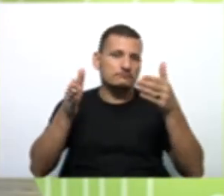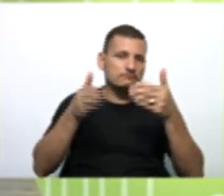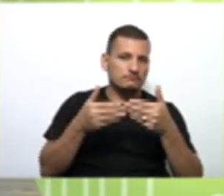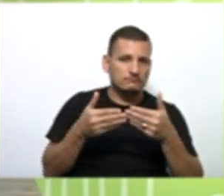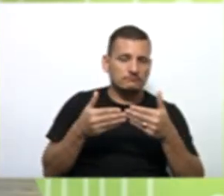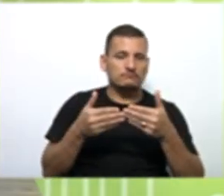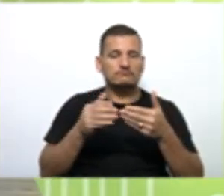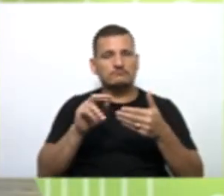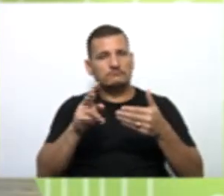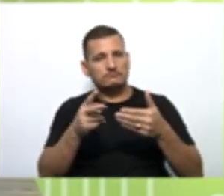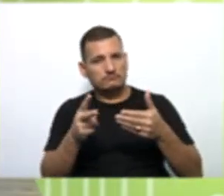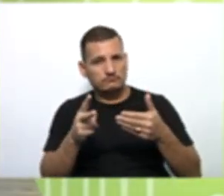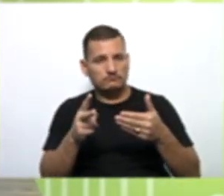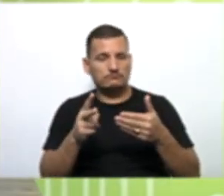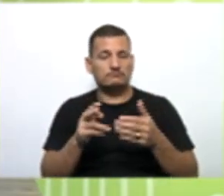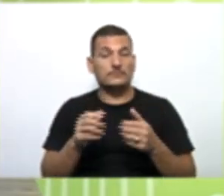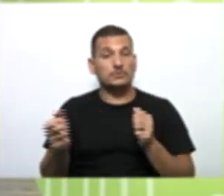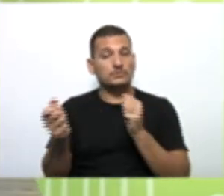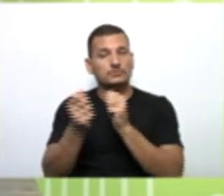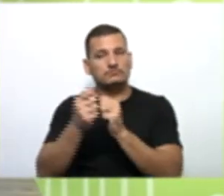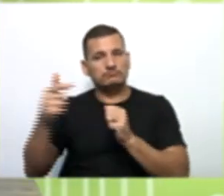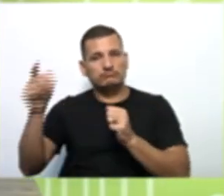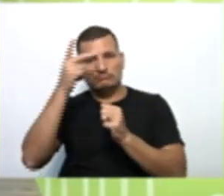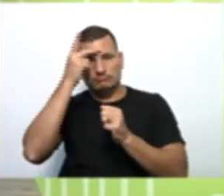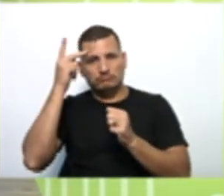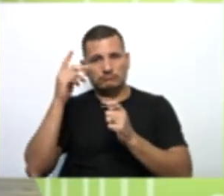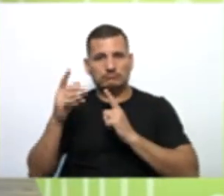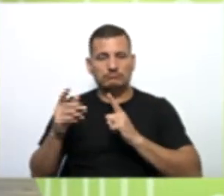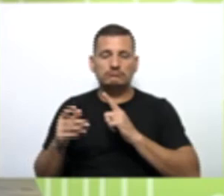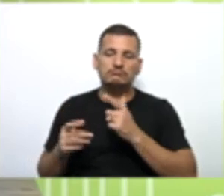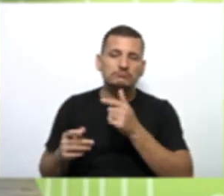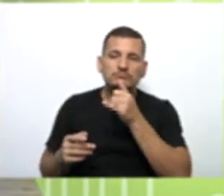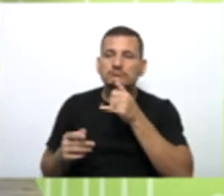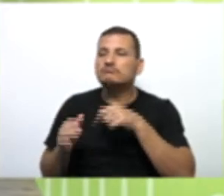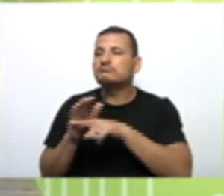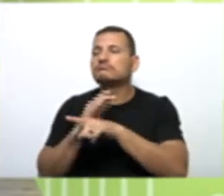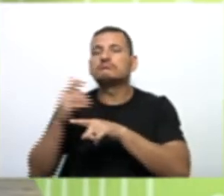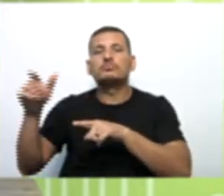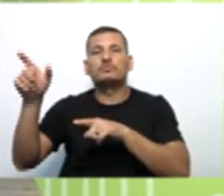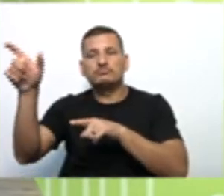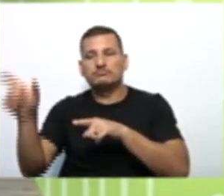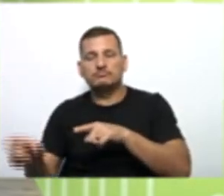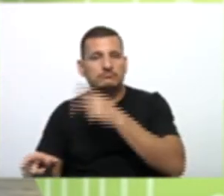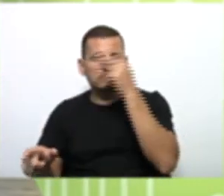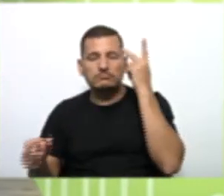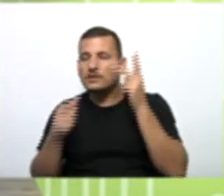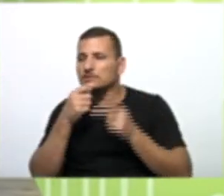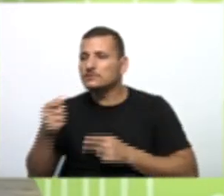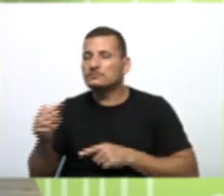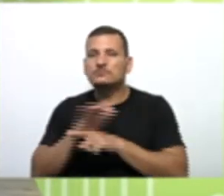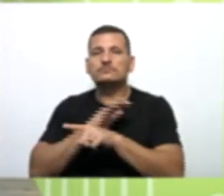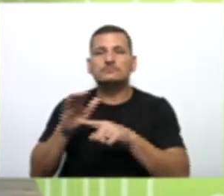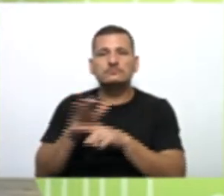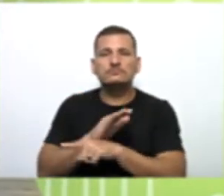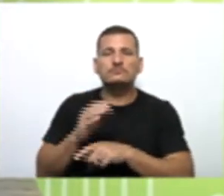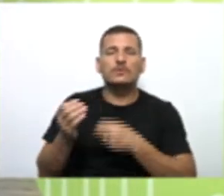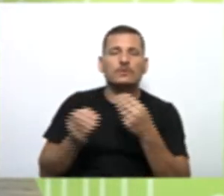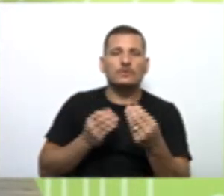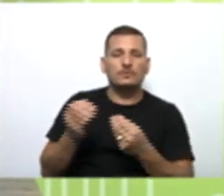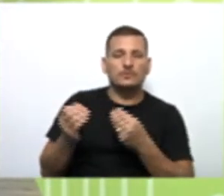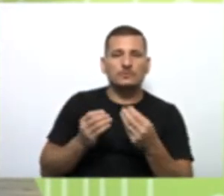feita junto com outra pessoa. Então, eu vou entrevistar alguém, vou entrevistar o professor Cássio, eu vou conversar com o professor Cássio. Perguntar para ele como